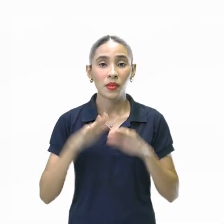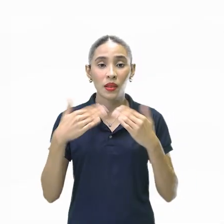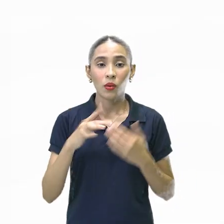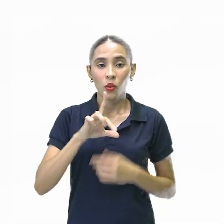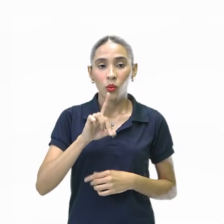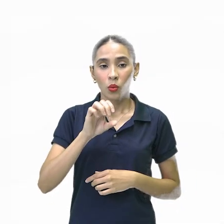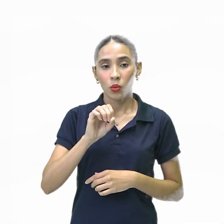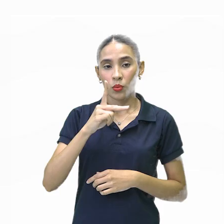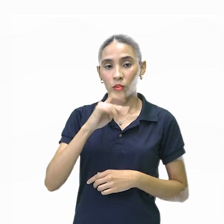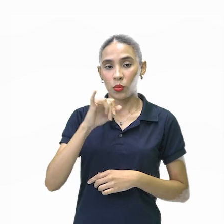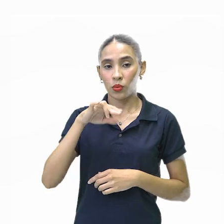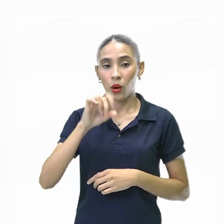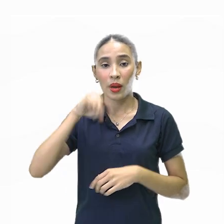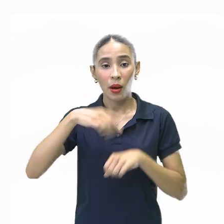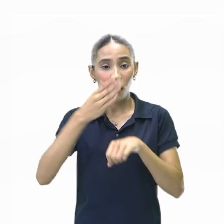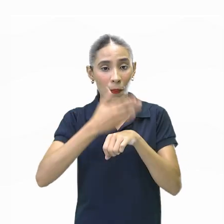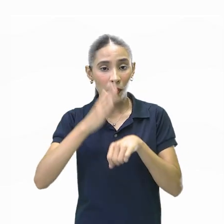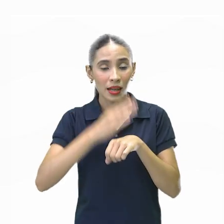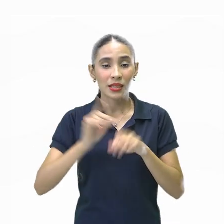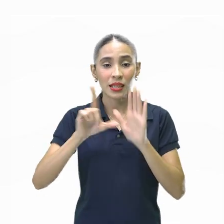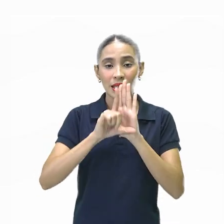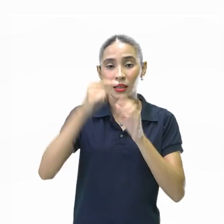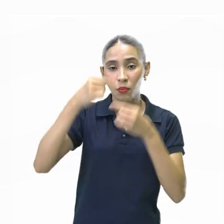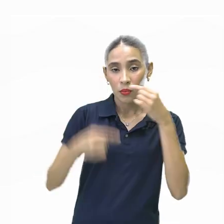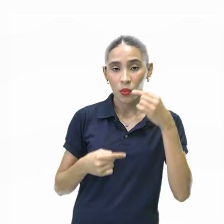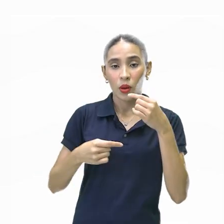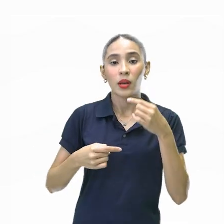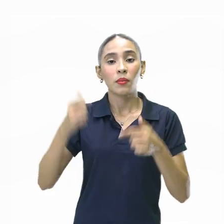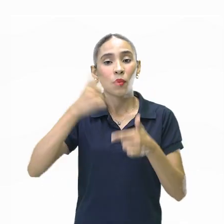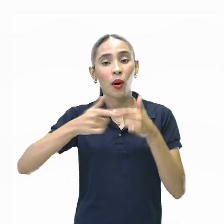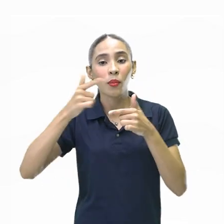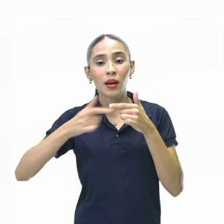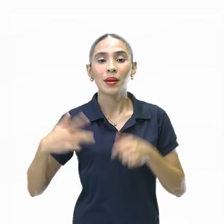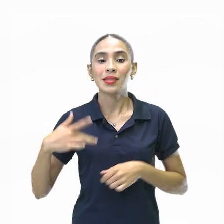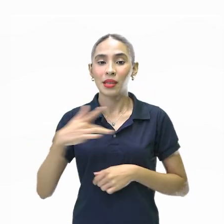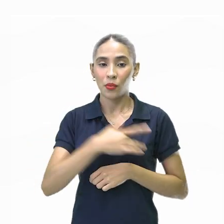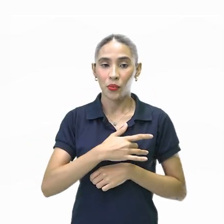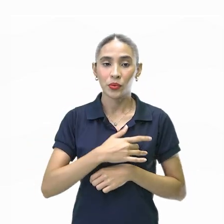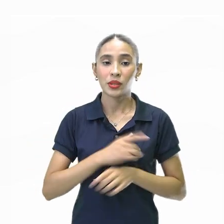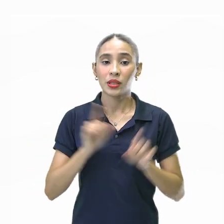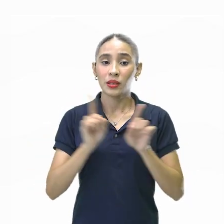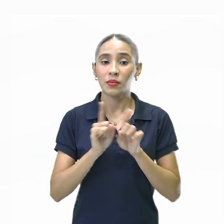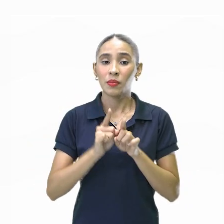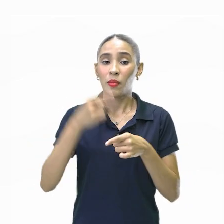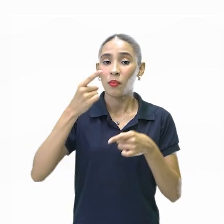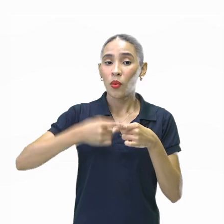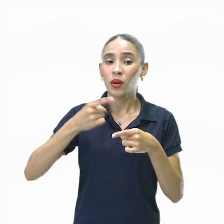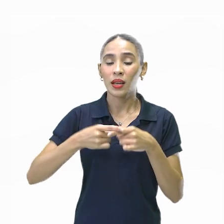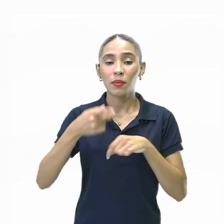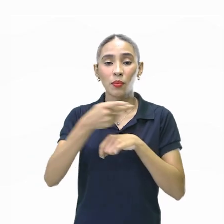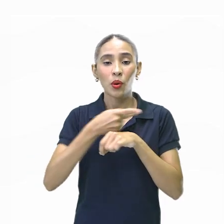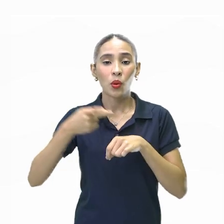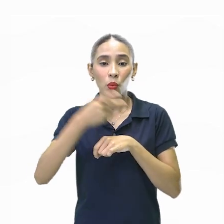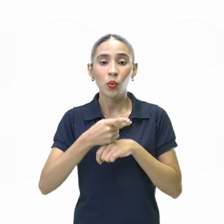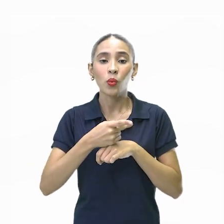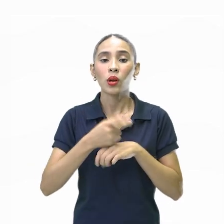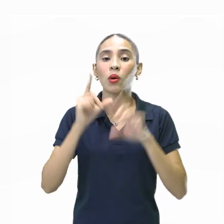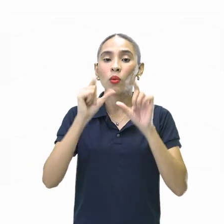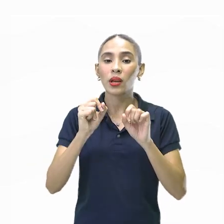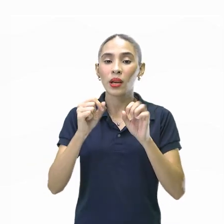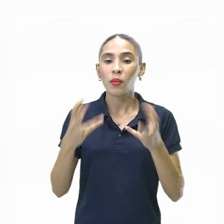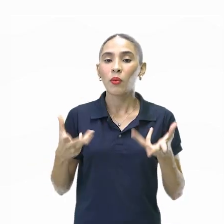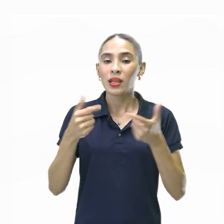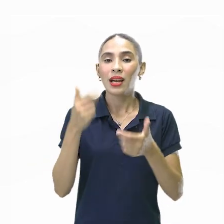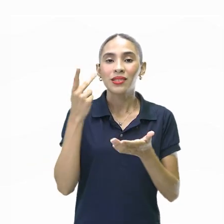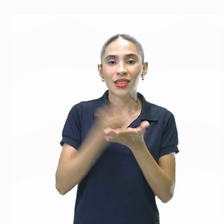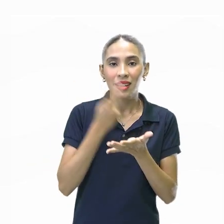uma prática ilegal e prejudicial à saúde, porque busca por uma vantagem competitiva que não deveria